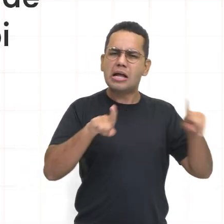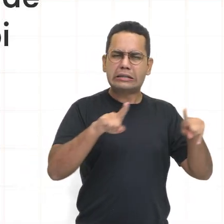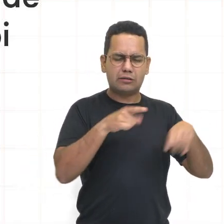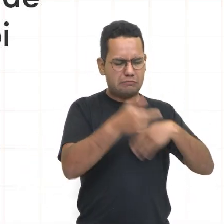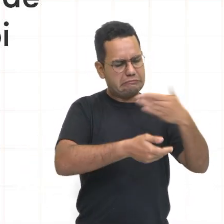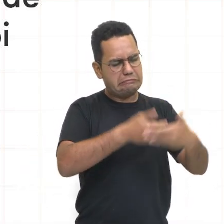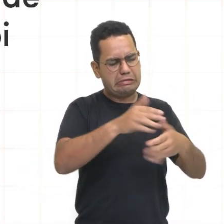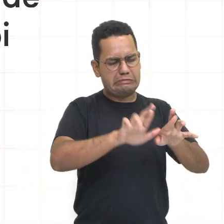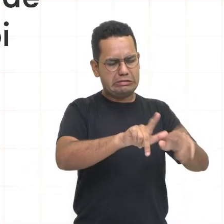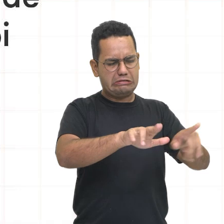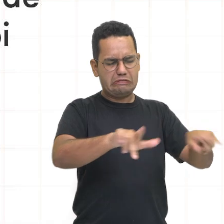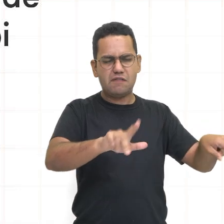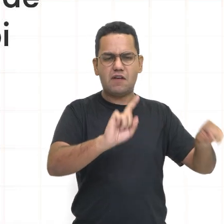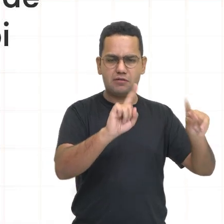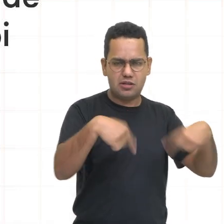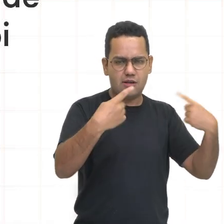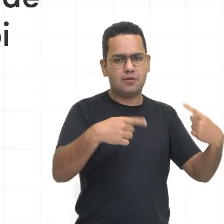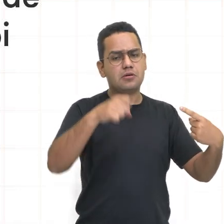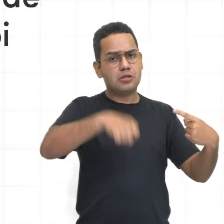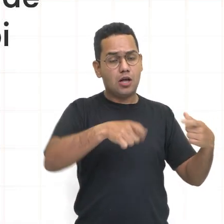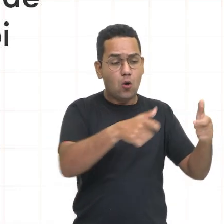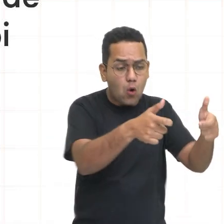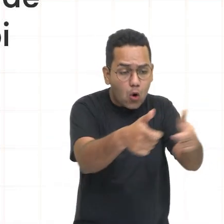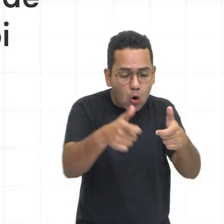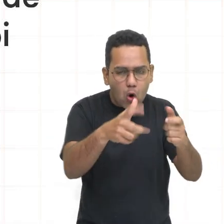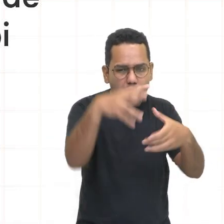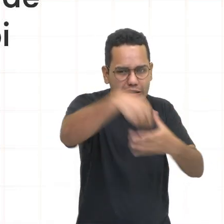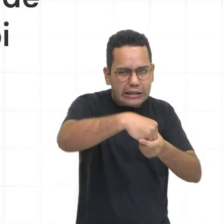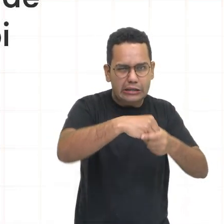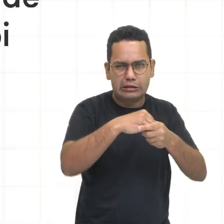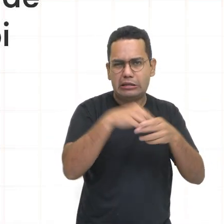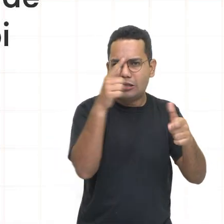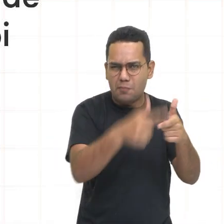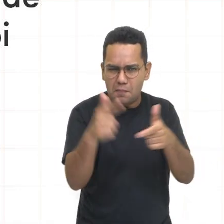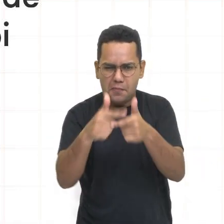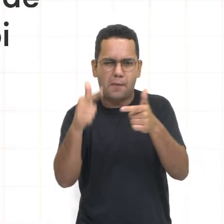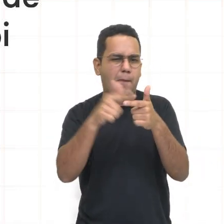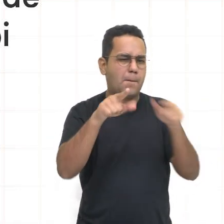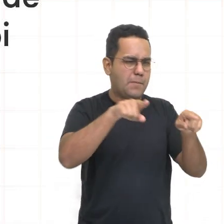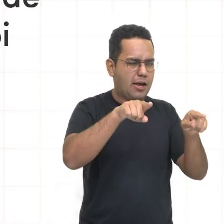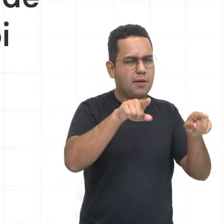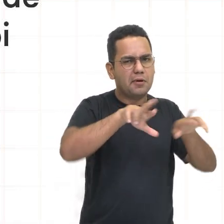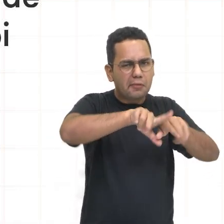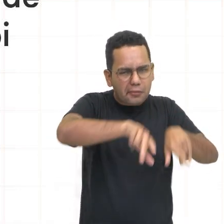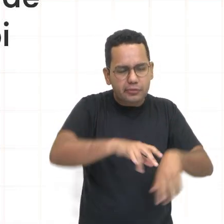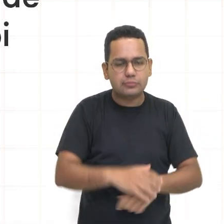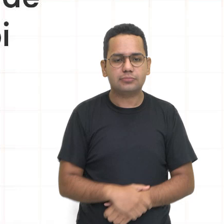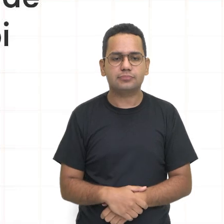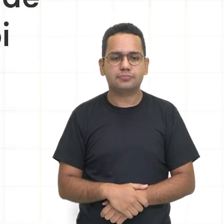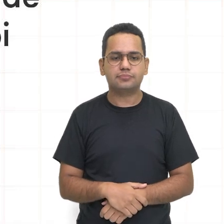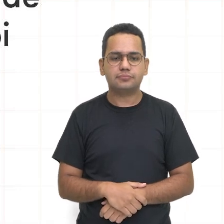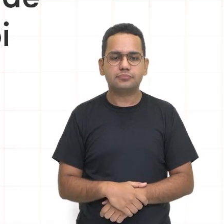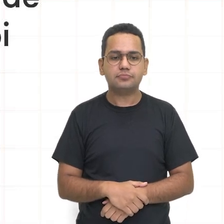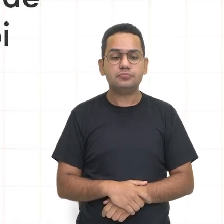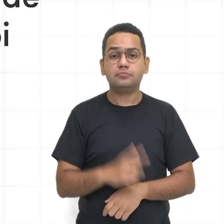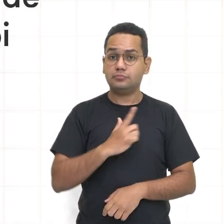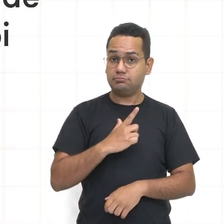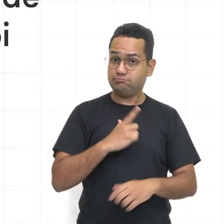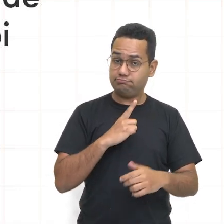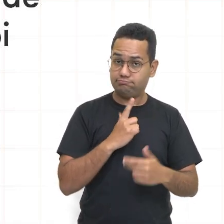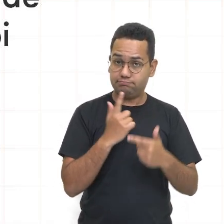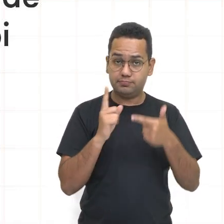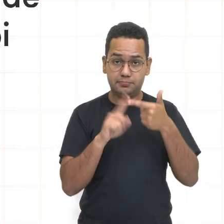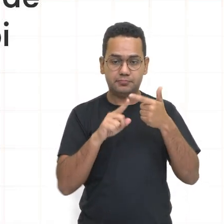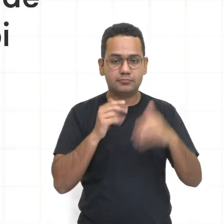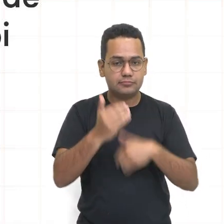desafios, incluindo rebeliões regionais e conflitos internos. Vamos verificar também o desenvolvimento